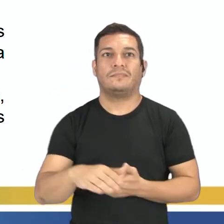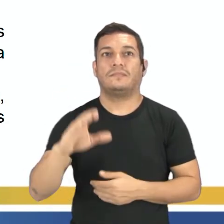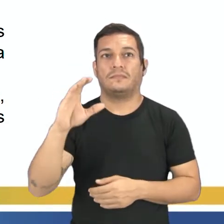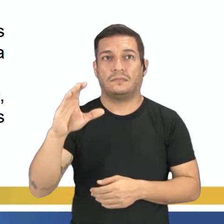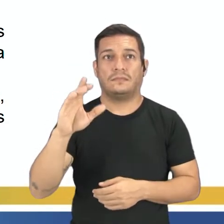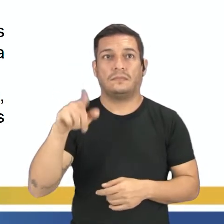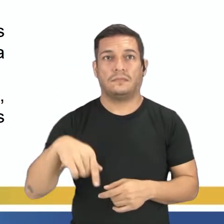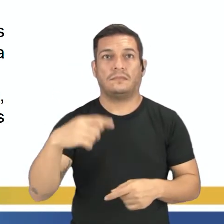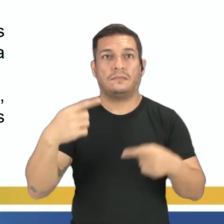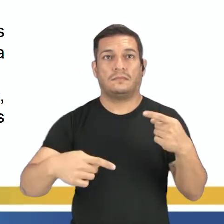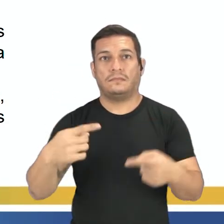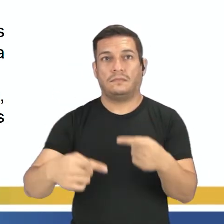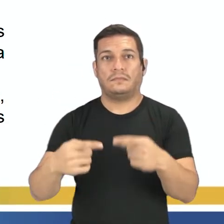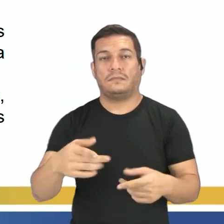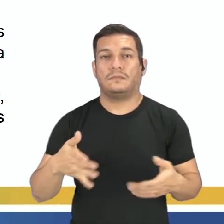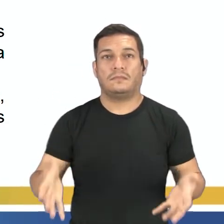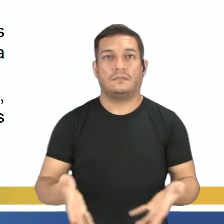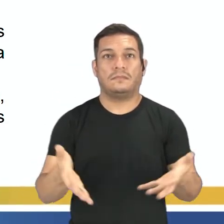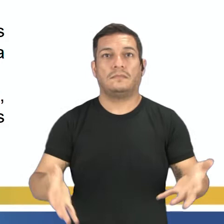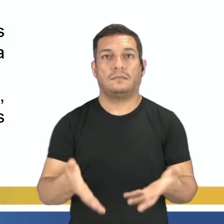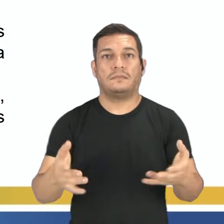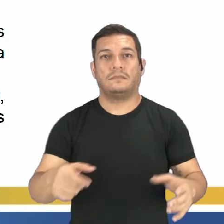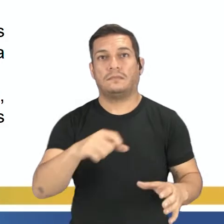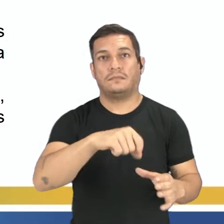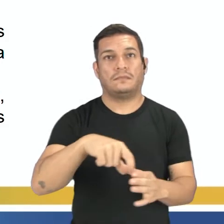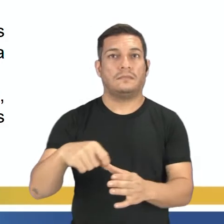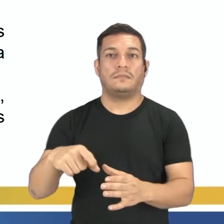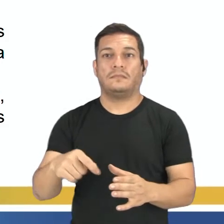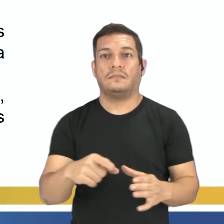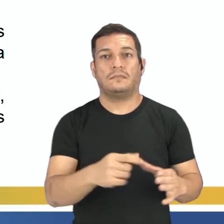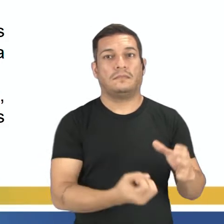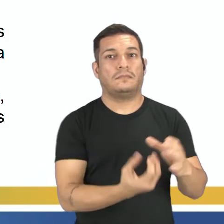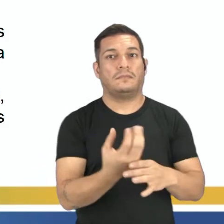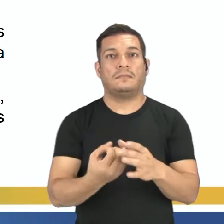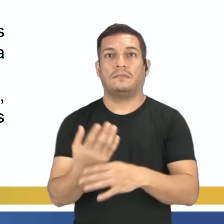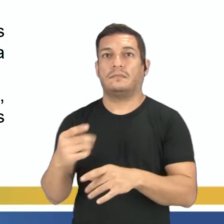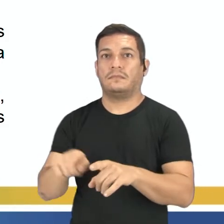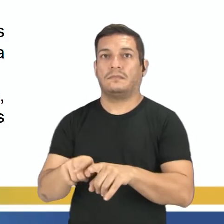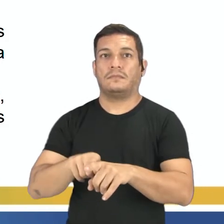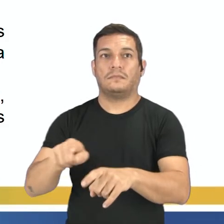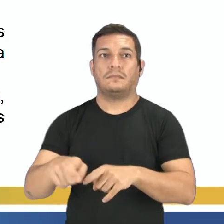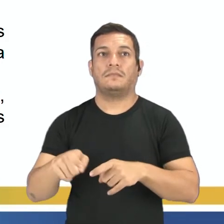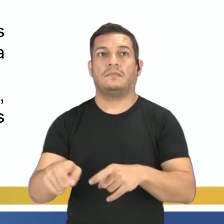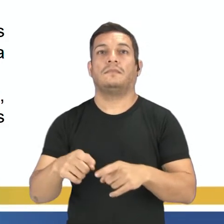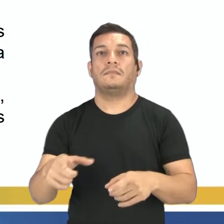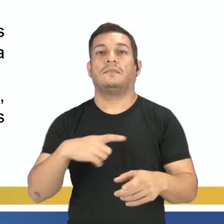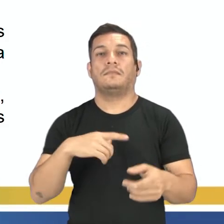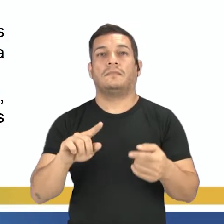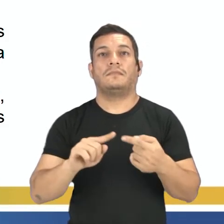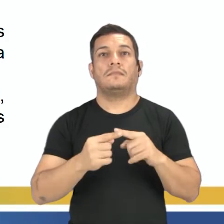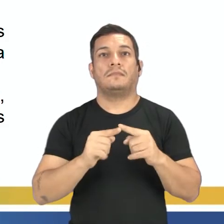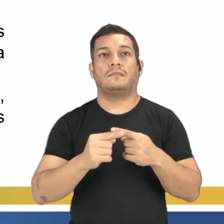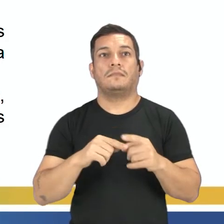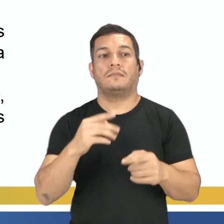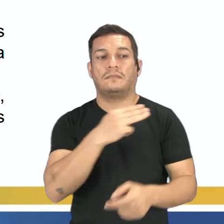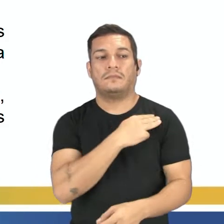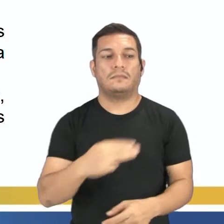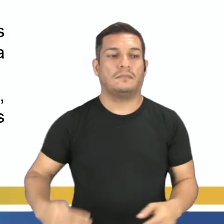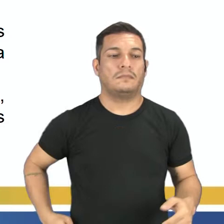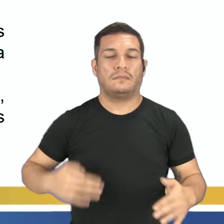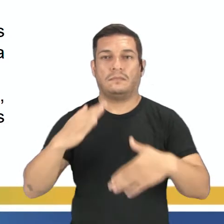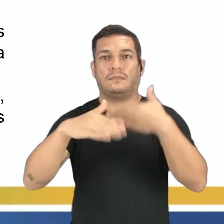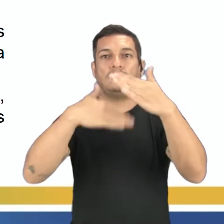Alternativa C, é uma política de incentivo à produção agrária vinculada ao Ministério de